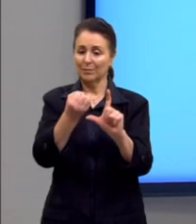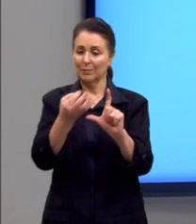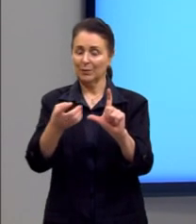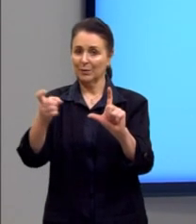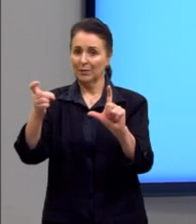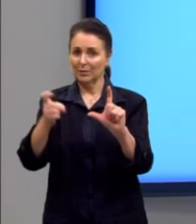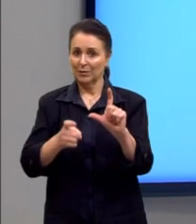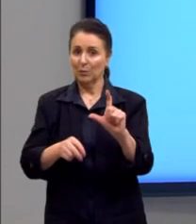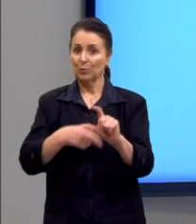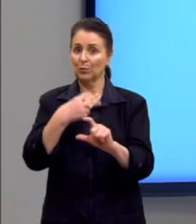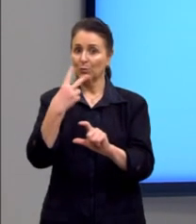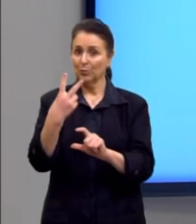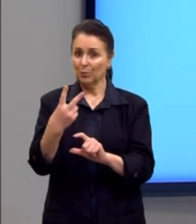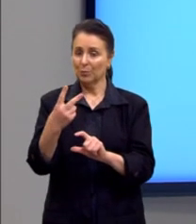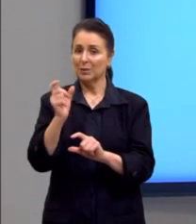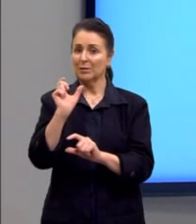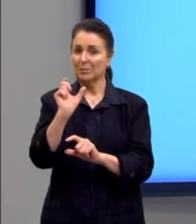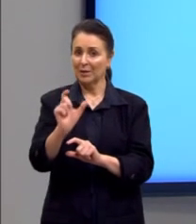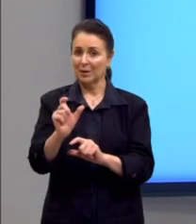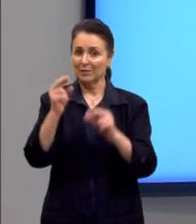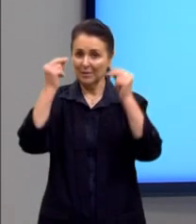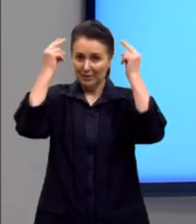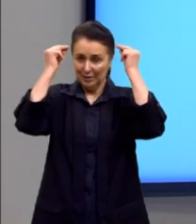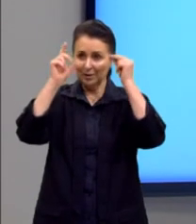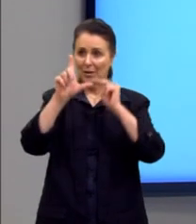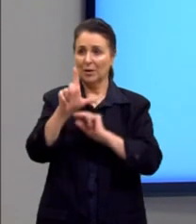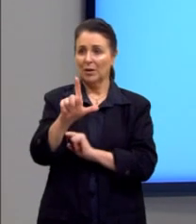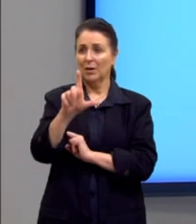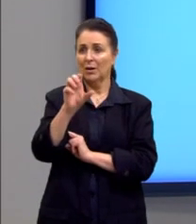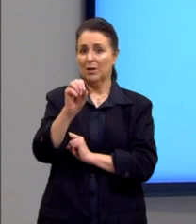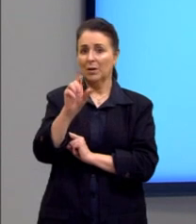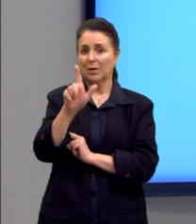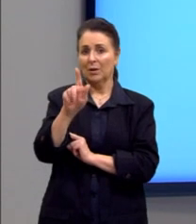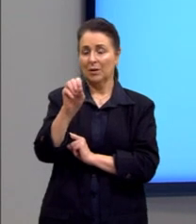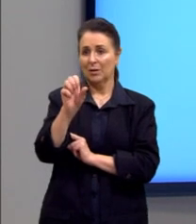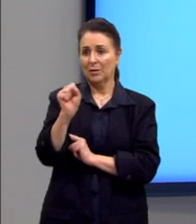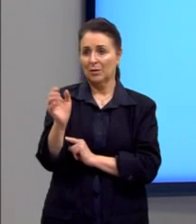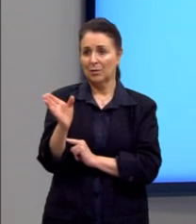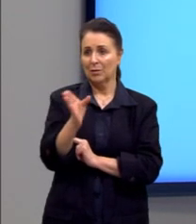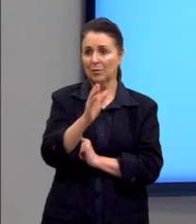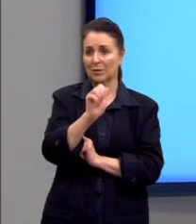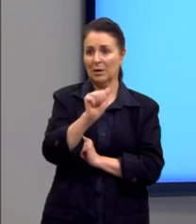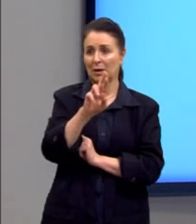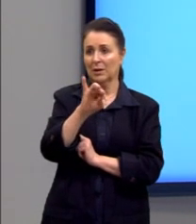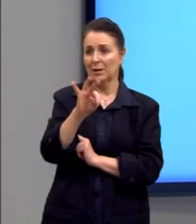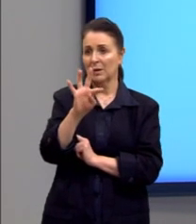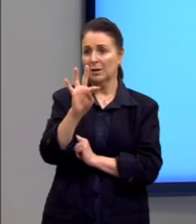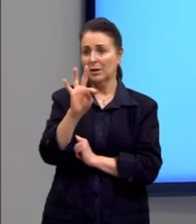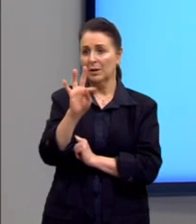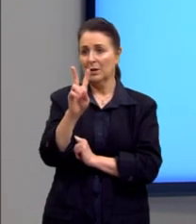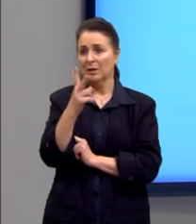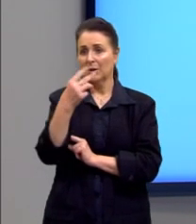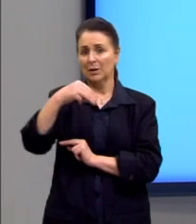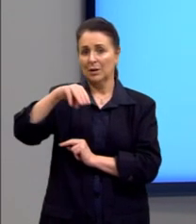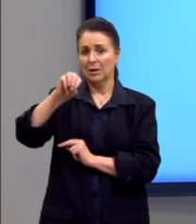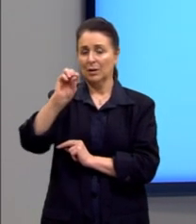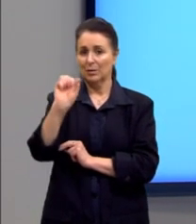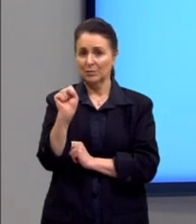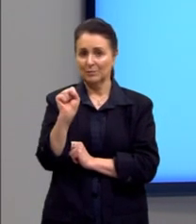termos gregos Logos e marítimos que significam respectivamente